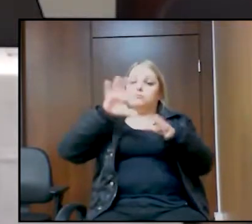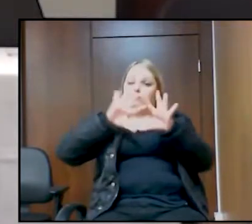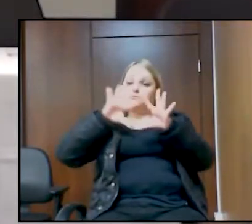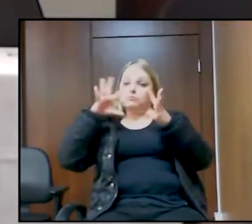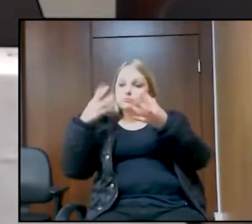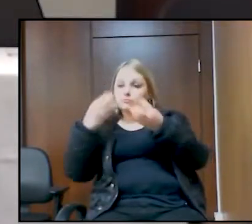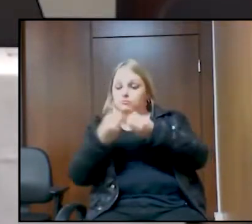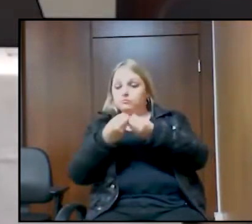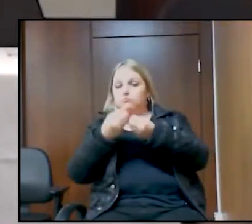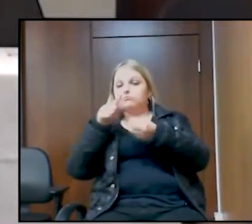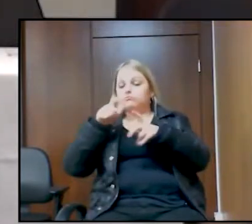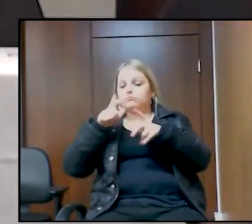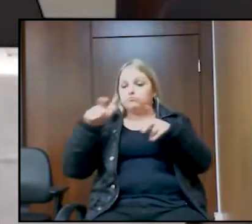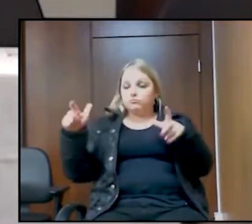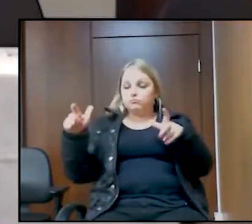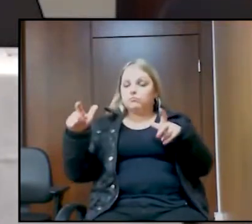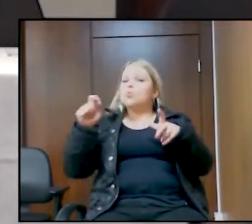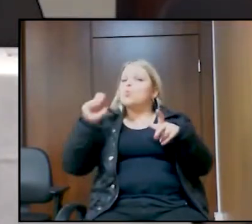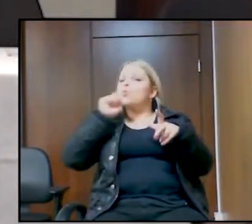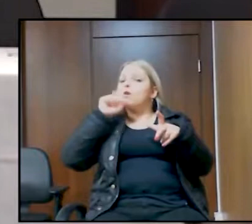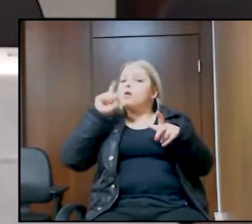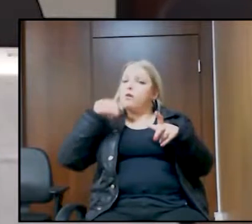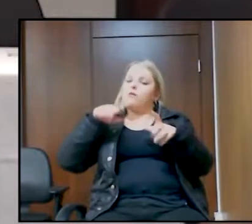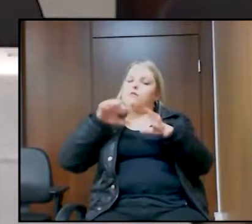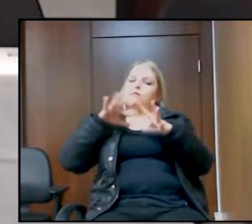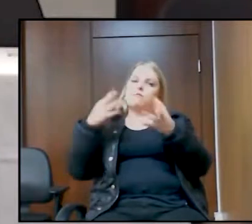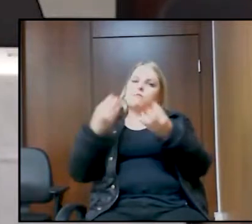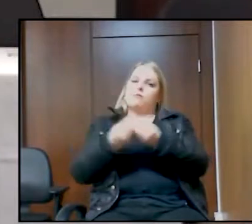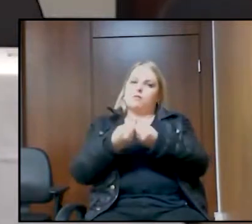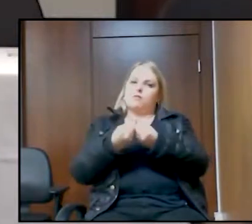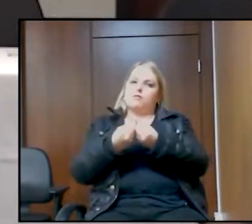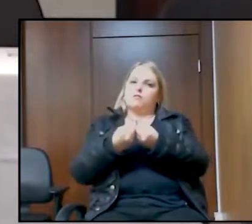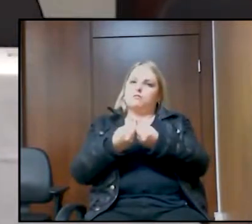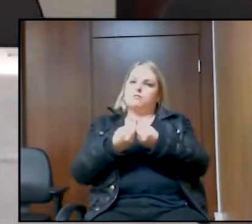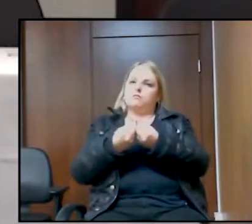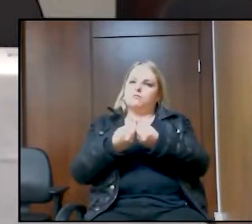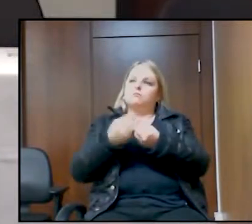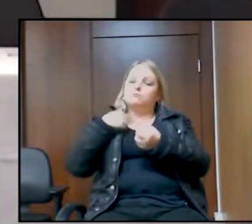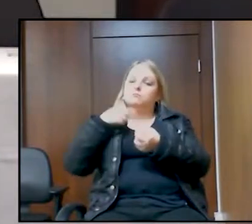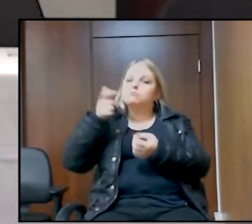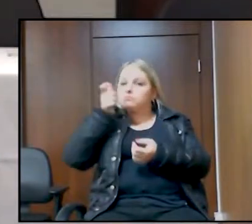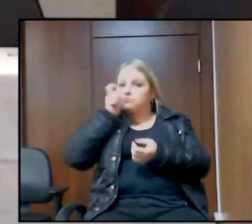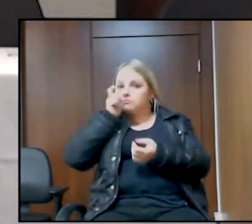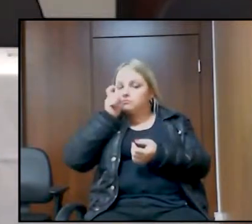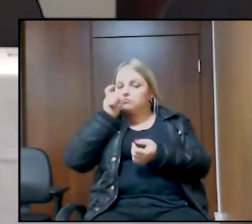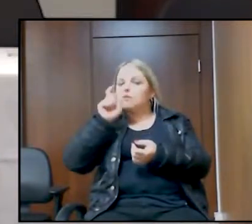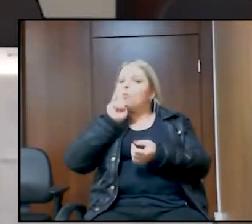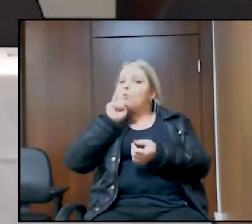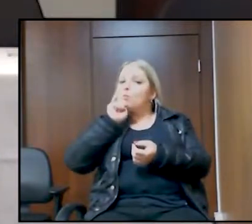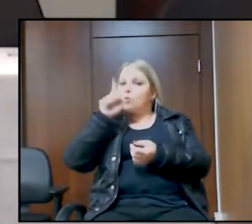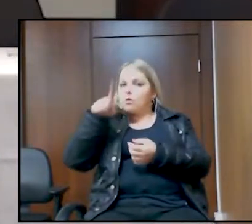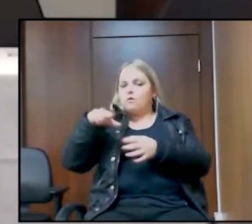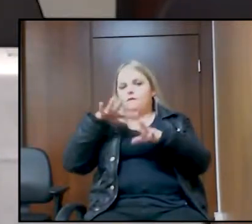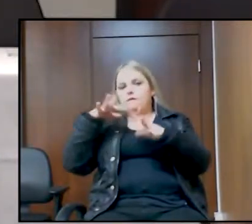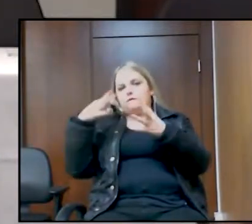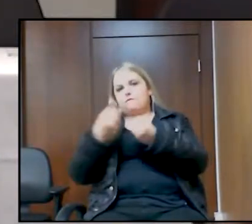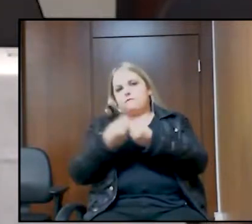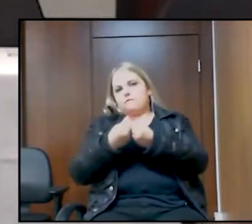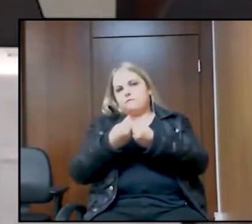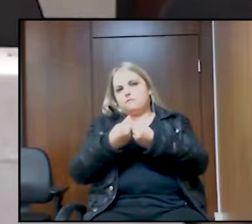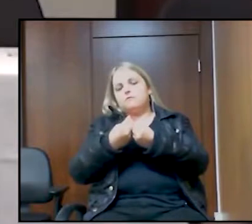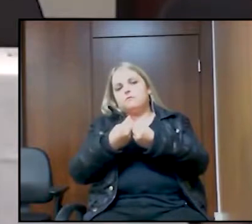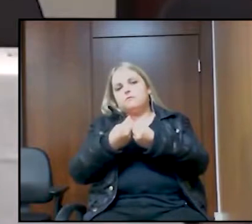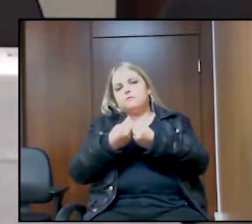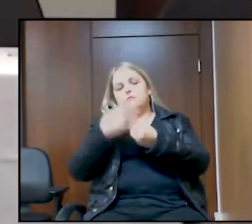maneira bastante ampla e tal, ainda é família, né? Interessante isso, ainda é família, mesmo que numa passagem